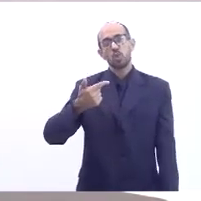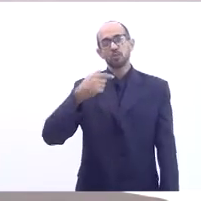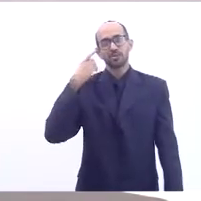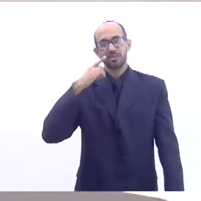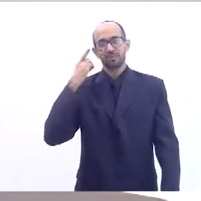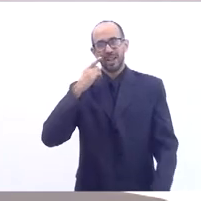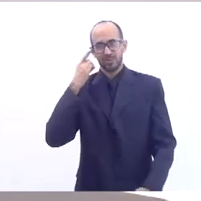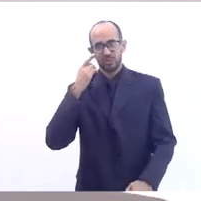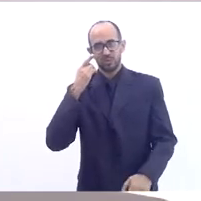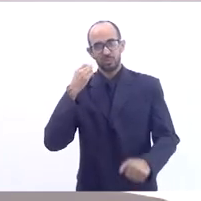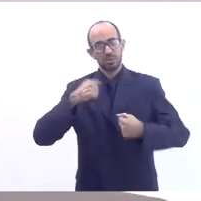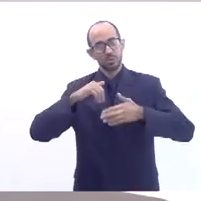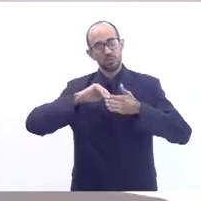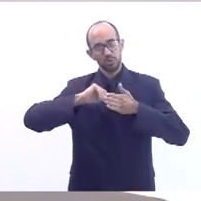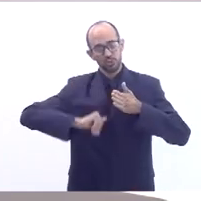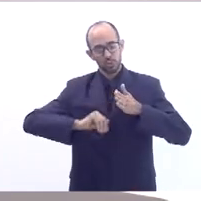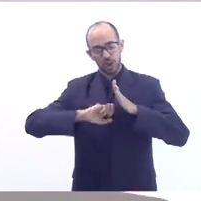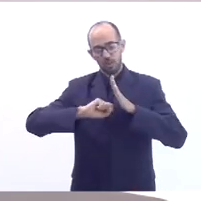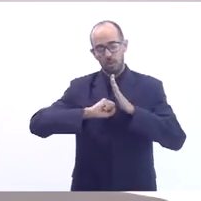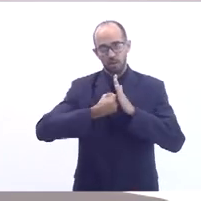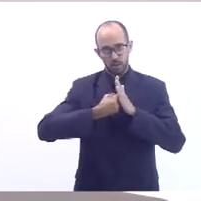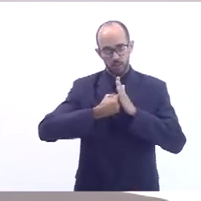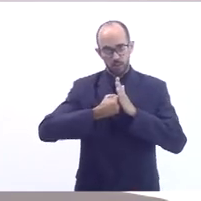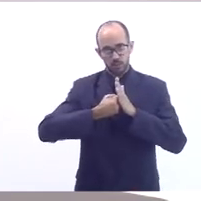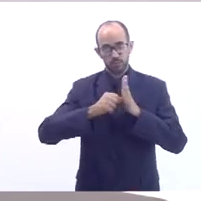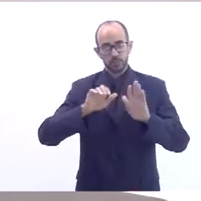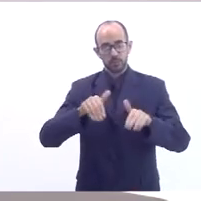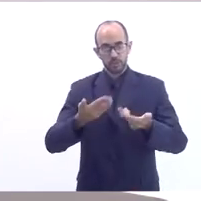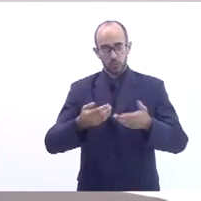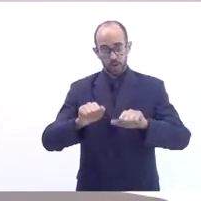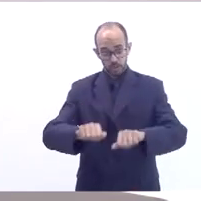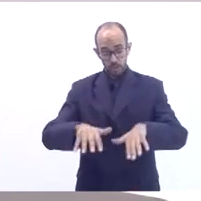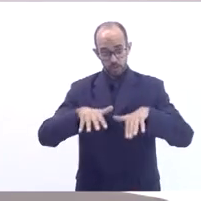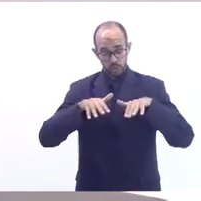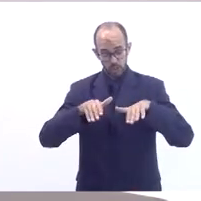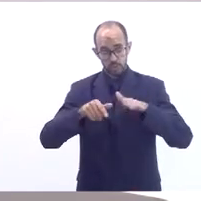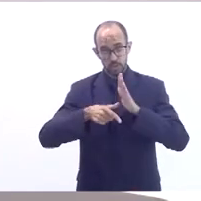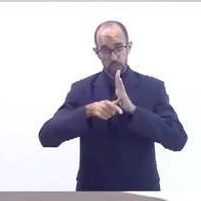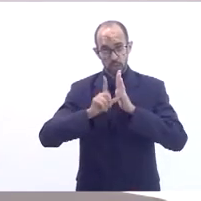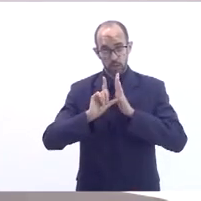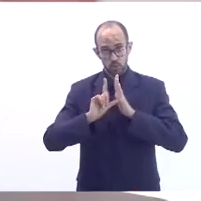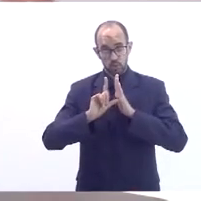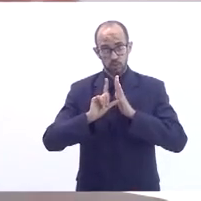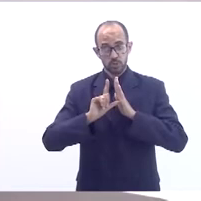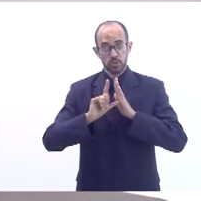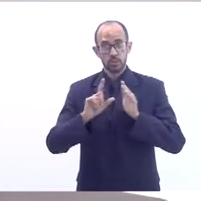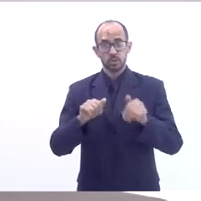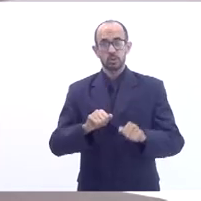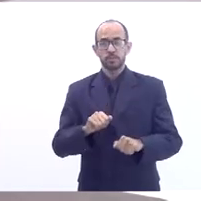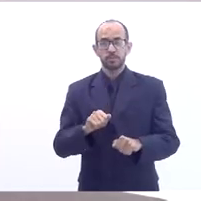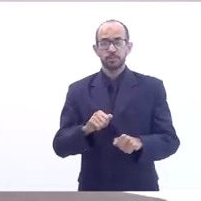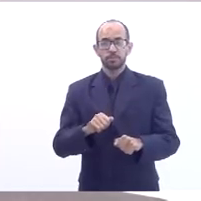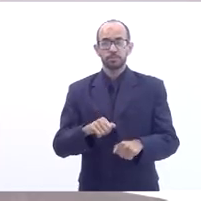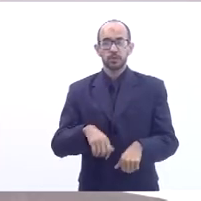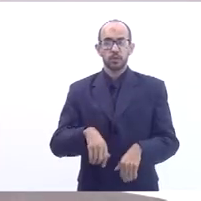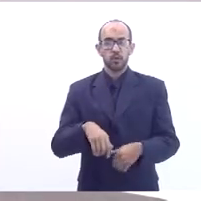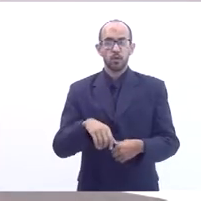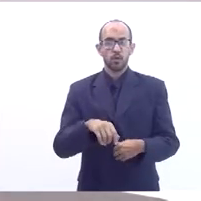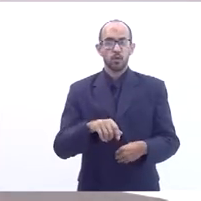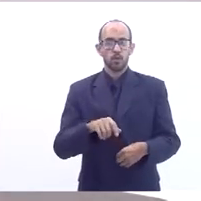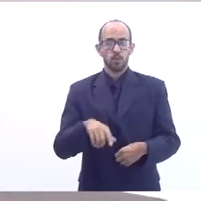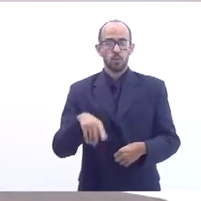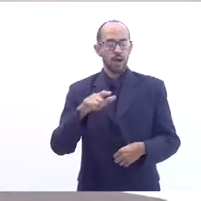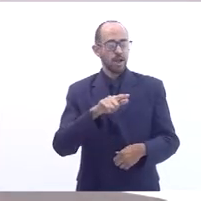O que que a gente fez nas audiências anteriores com fávere quaguete